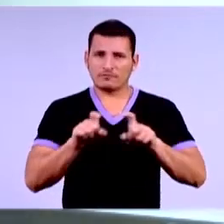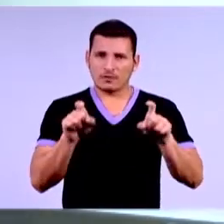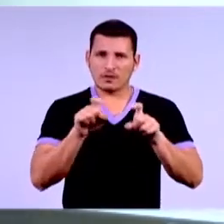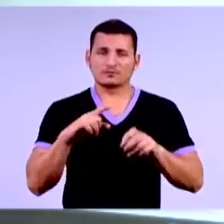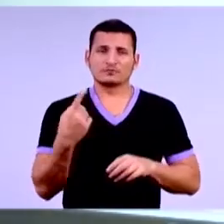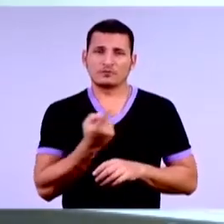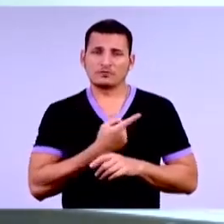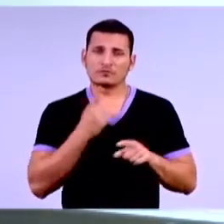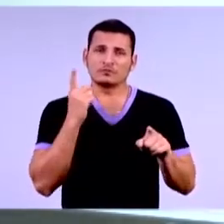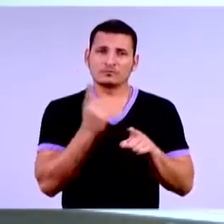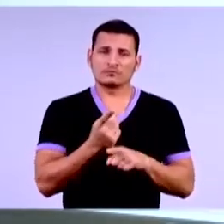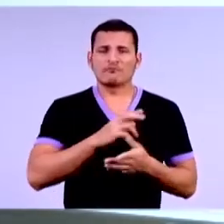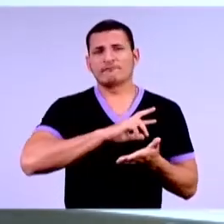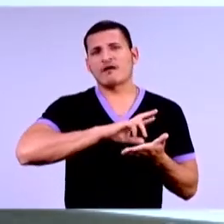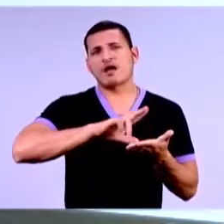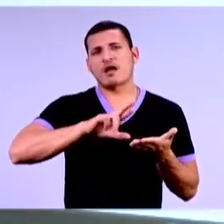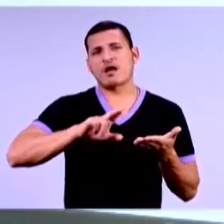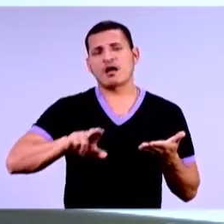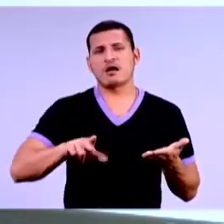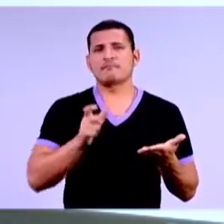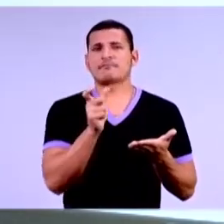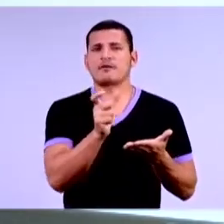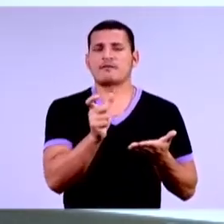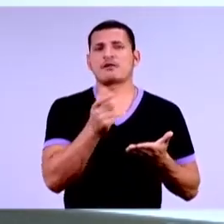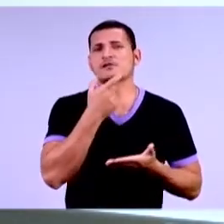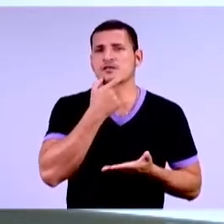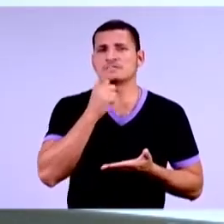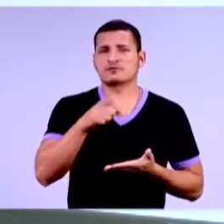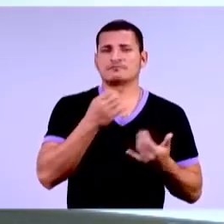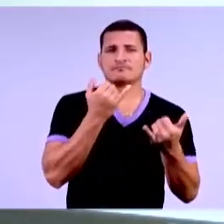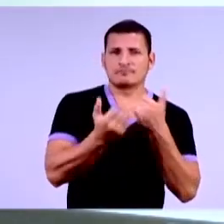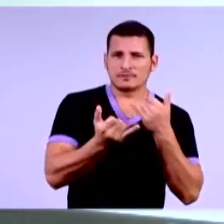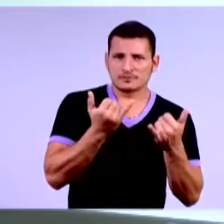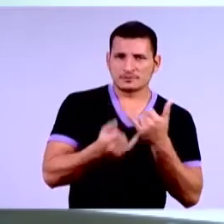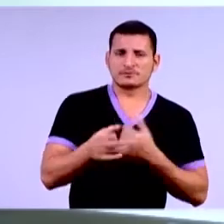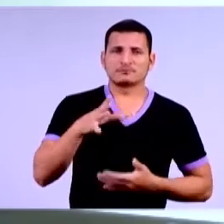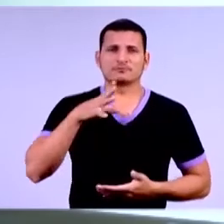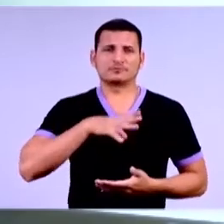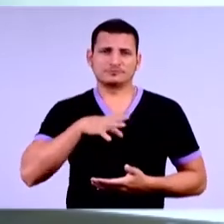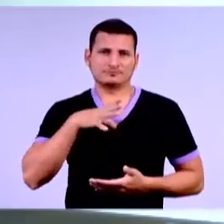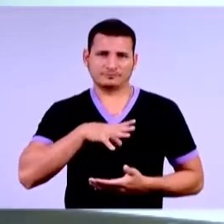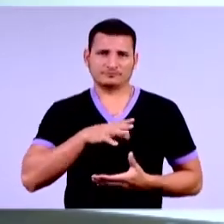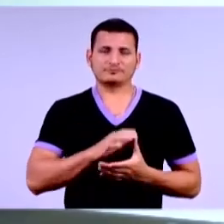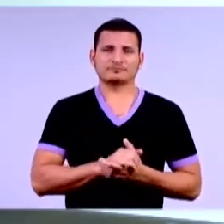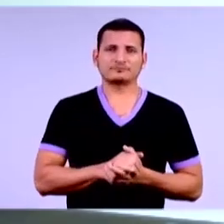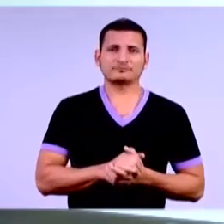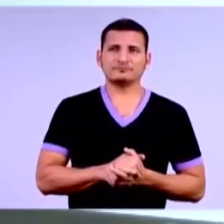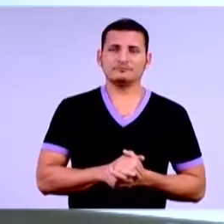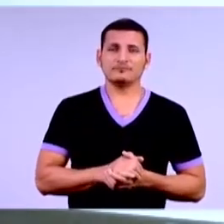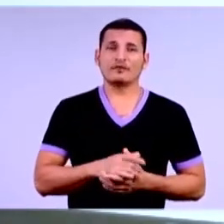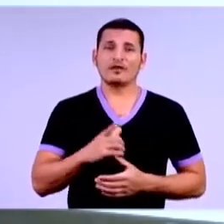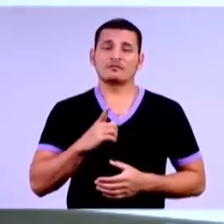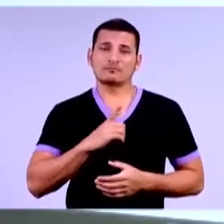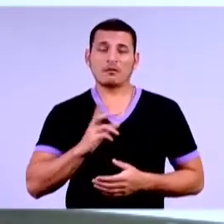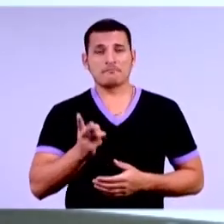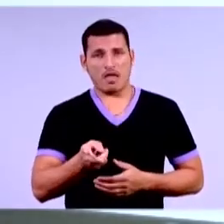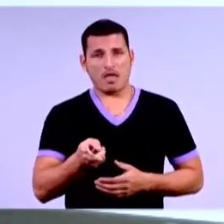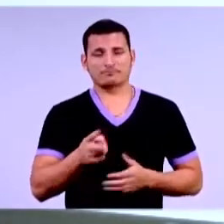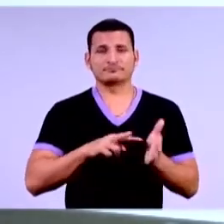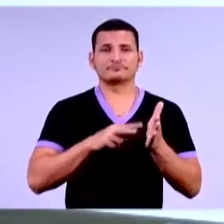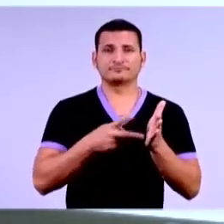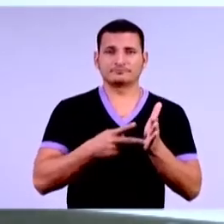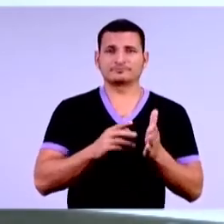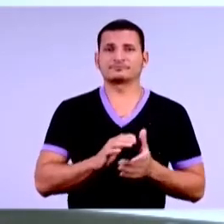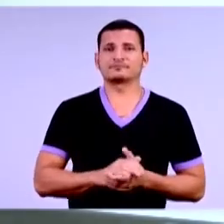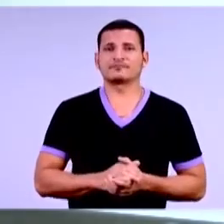encontramos várias palavras em inglês que são bem parecidas com o português e tem o mesmo significado o que